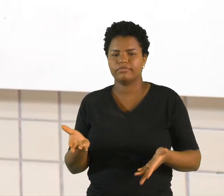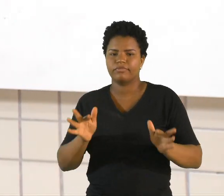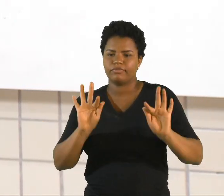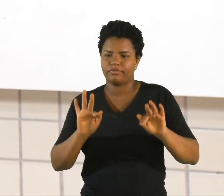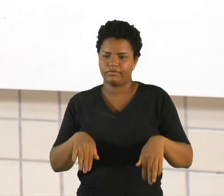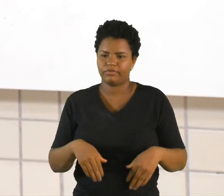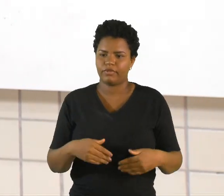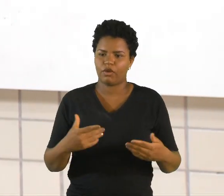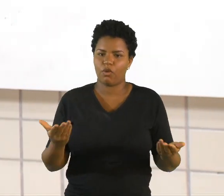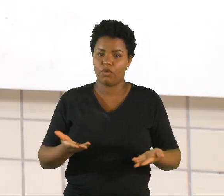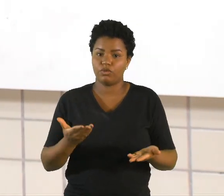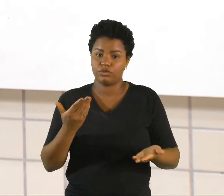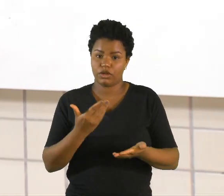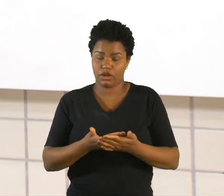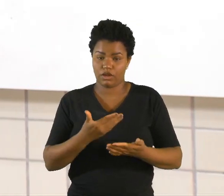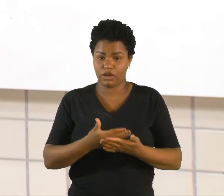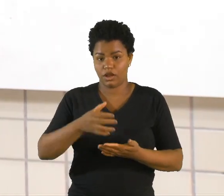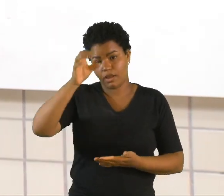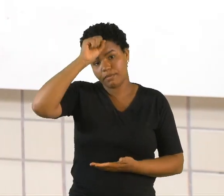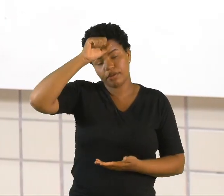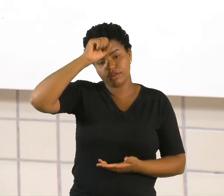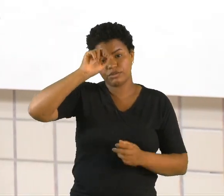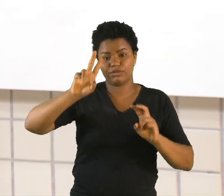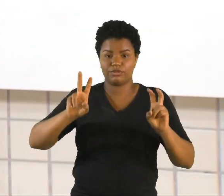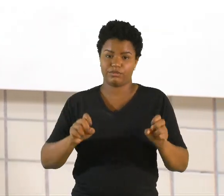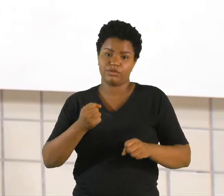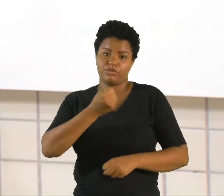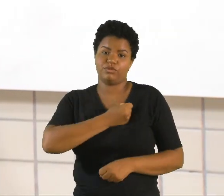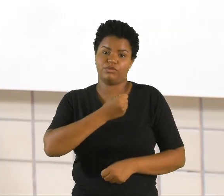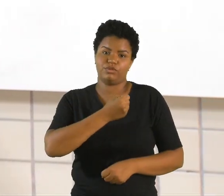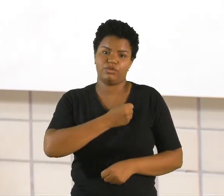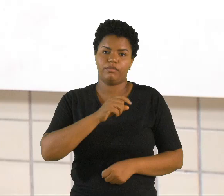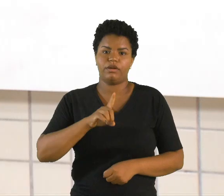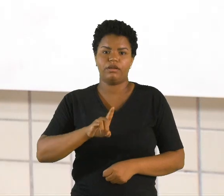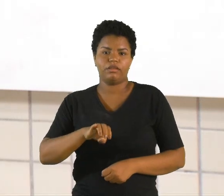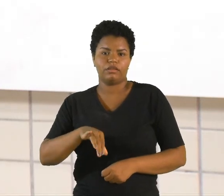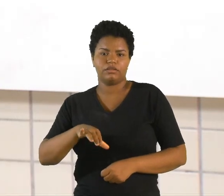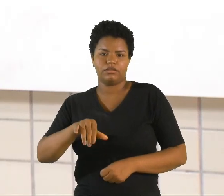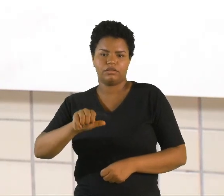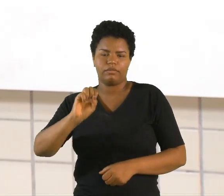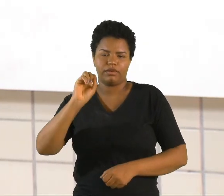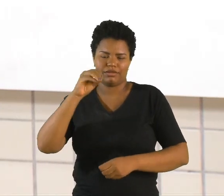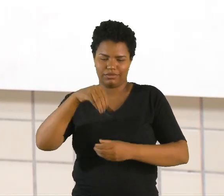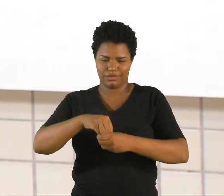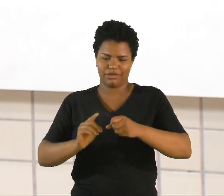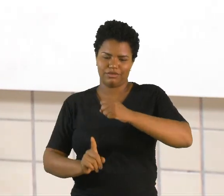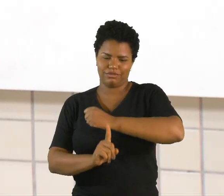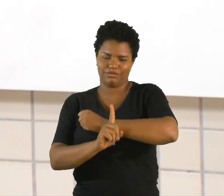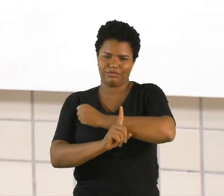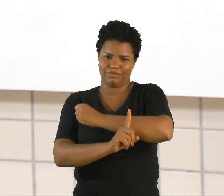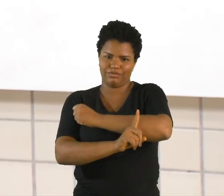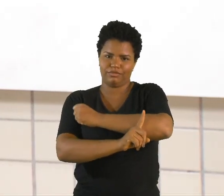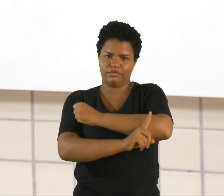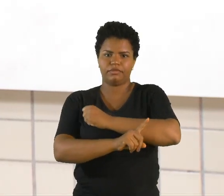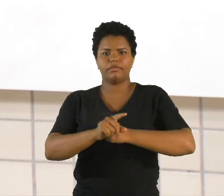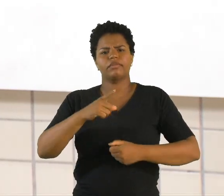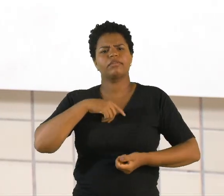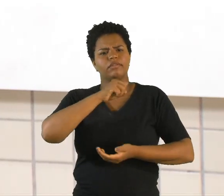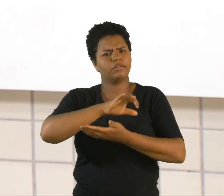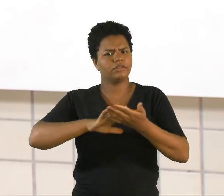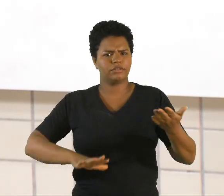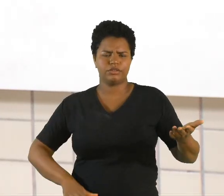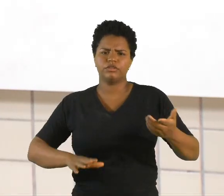Hoje, na nossa aula, nós aprendemos sobre os números decimais dentro da reta numérica. Tem as atividades lá no